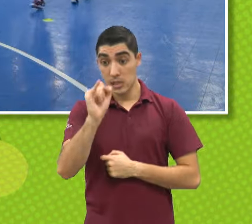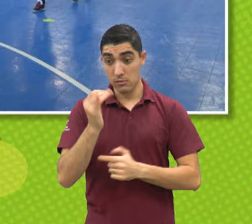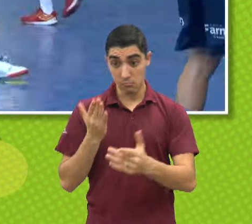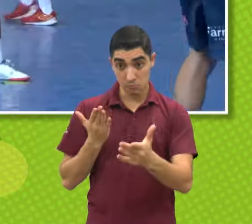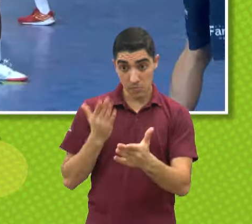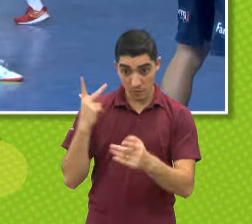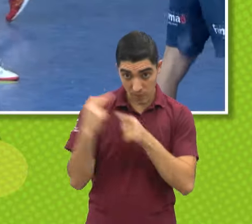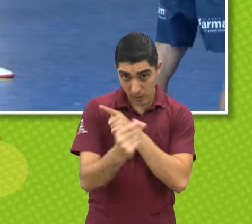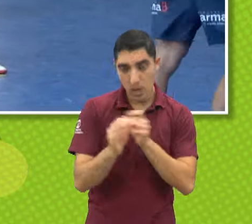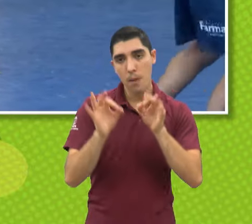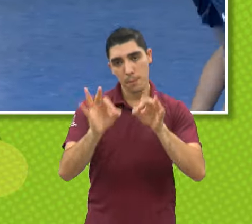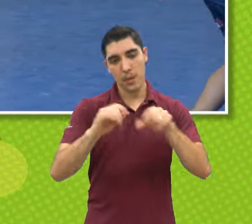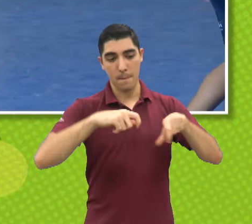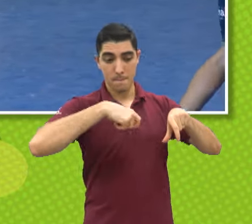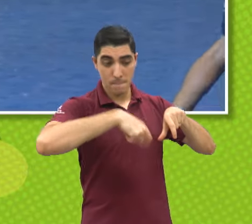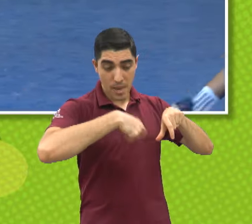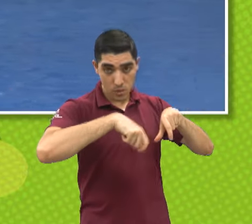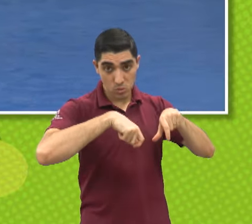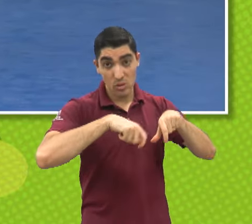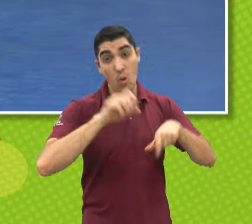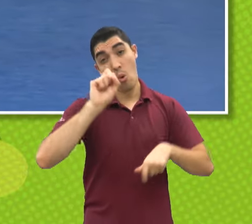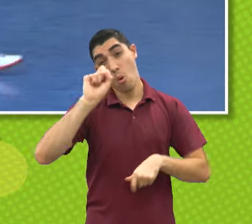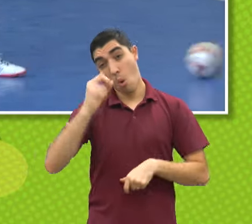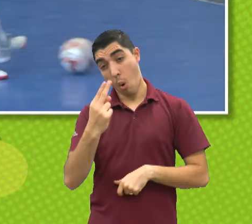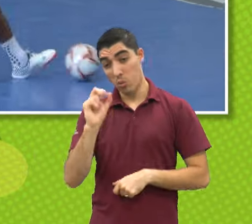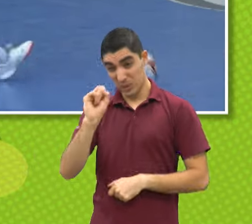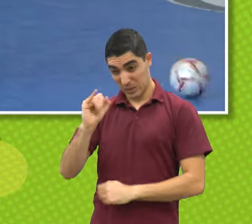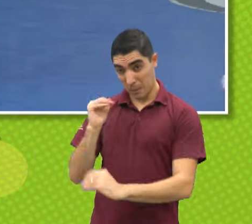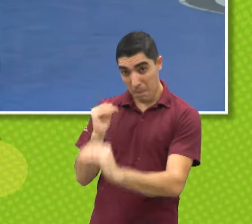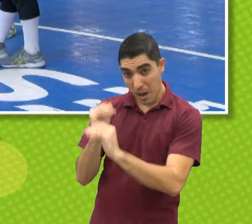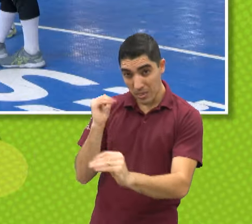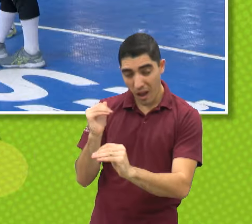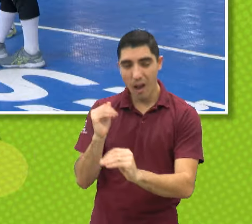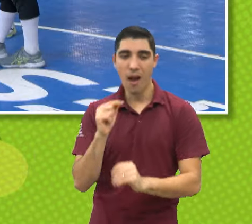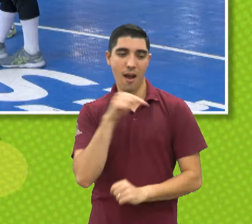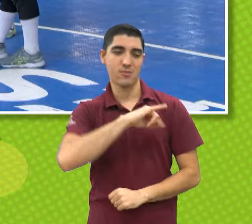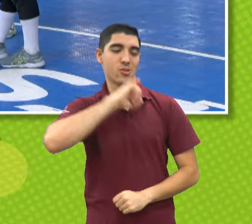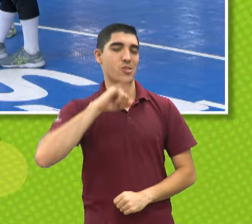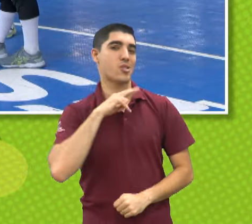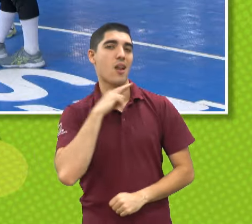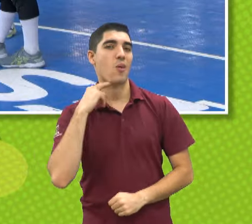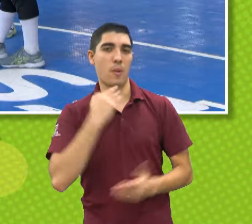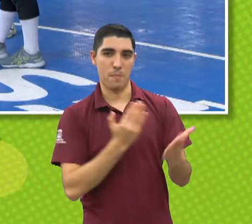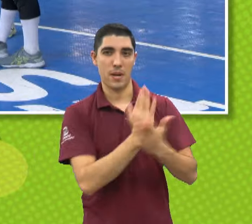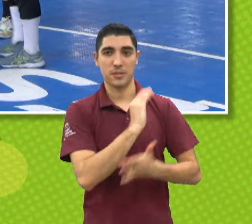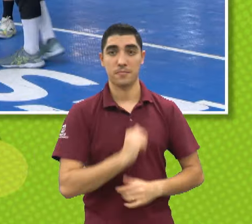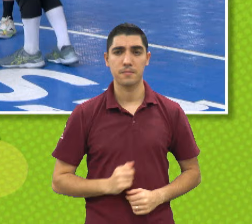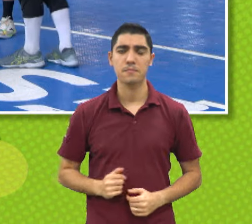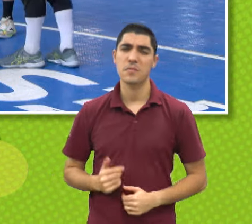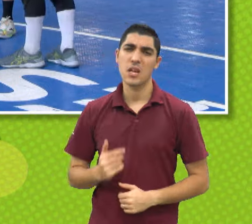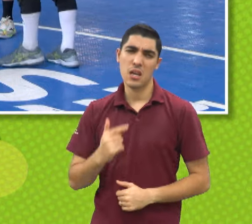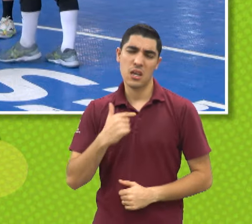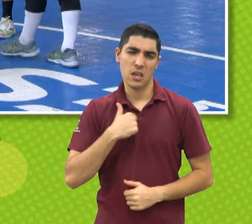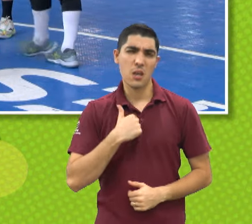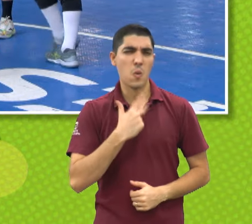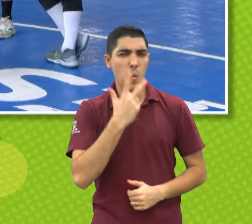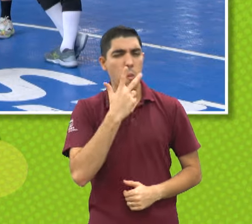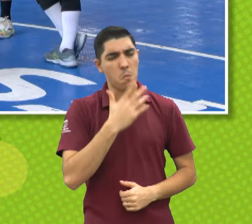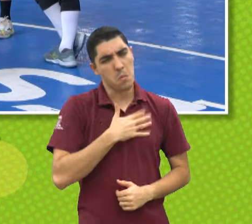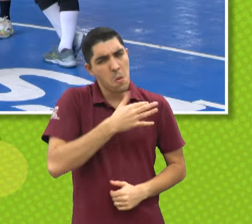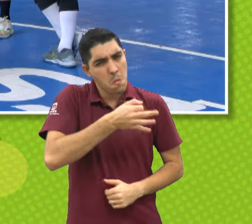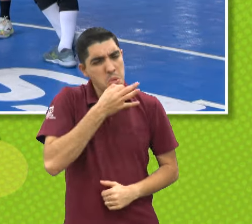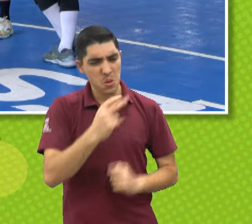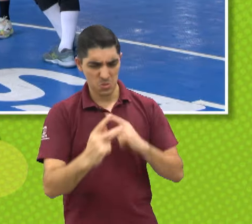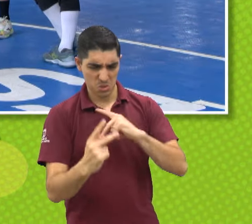disse, empate ou vitória do Jaraguá, Jaraguá avança para as quartas de final direto. Eu não duvido da vitória do São José, acho que é